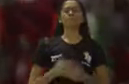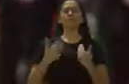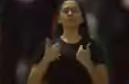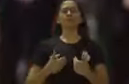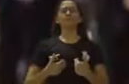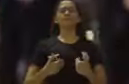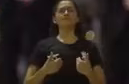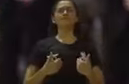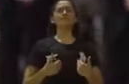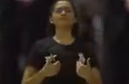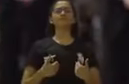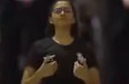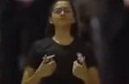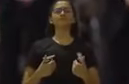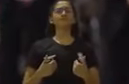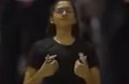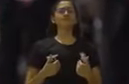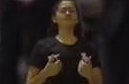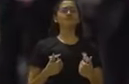querido.